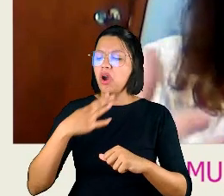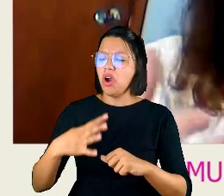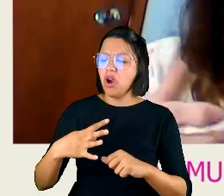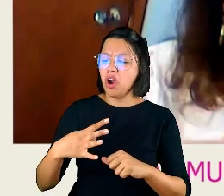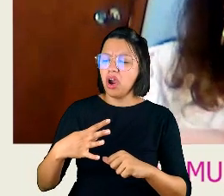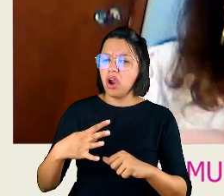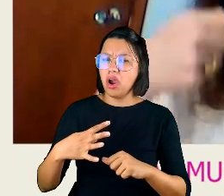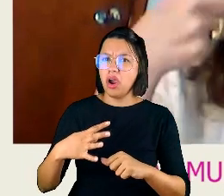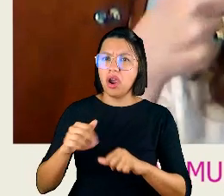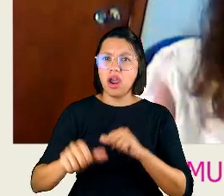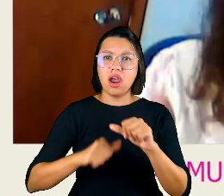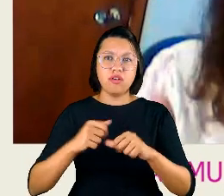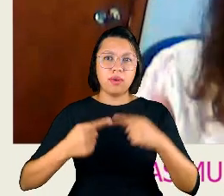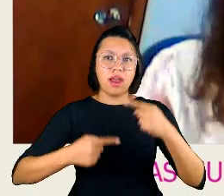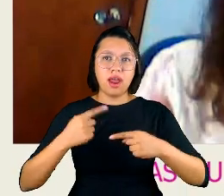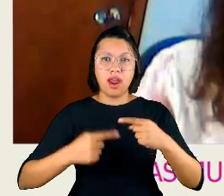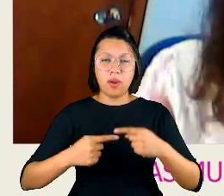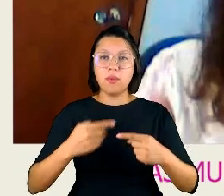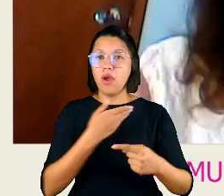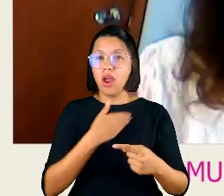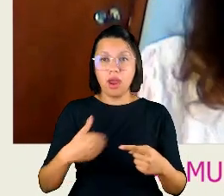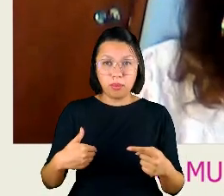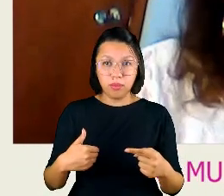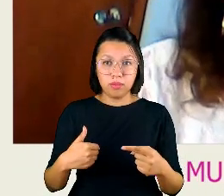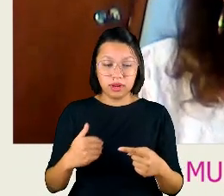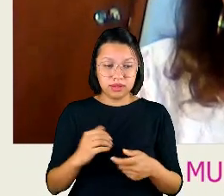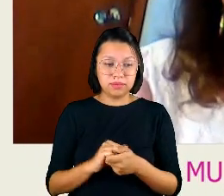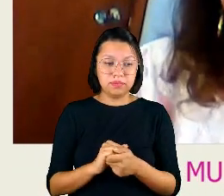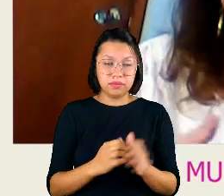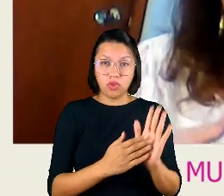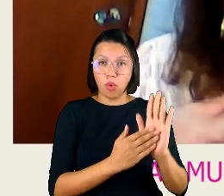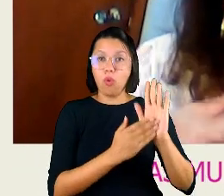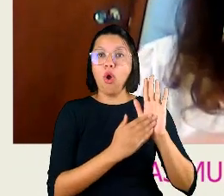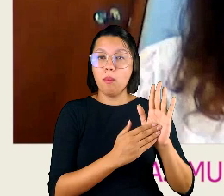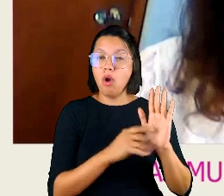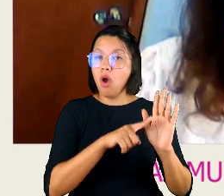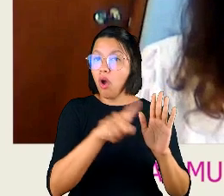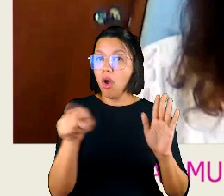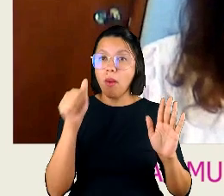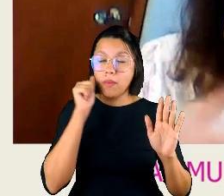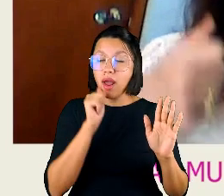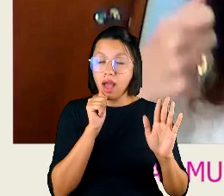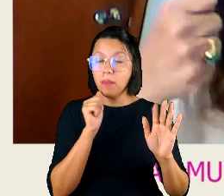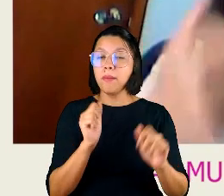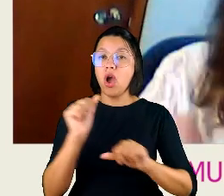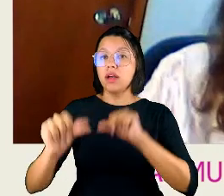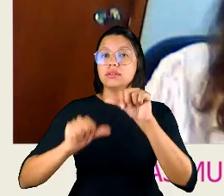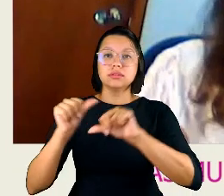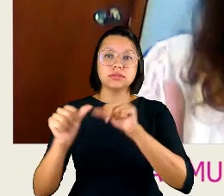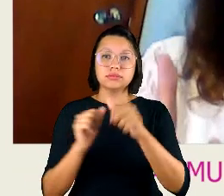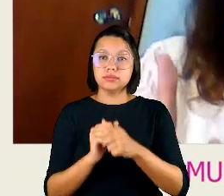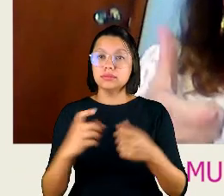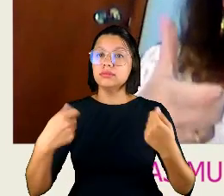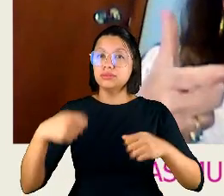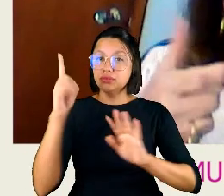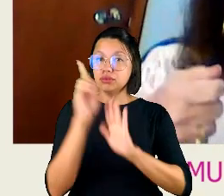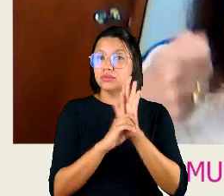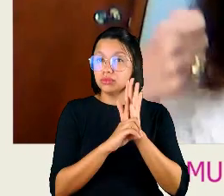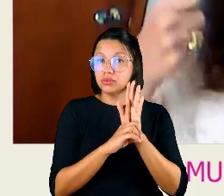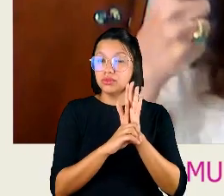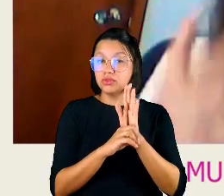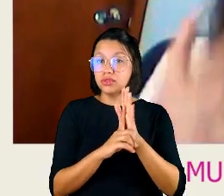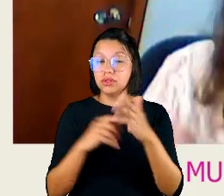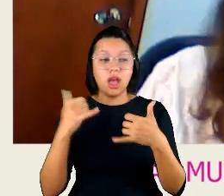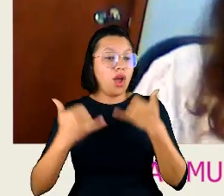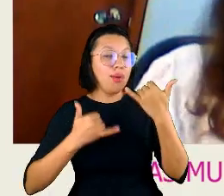políticas públicas, em propostas para elas poderem se transformar, elas têm que ter direito ao lazer, elas têm que ter